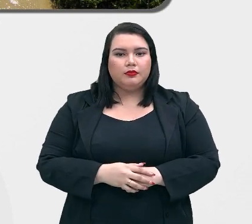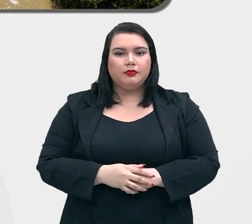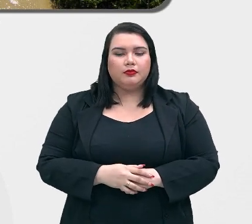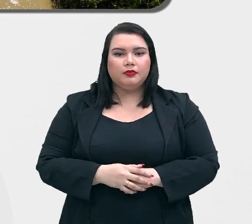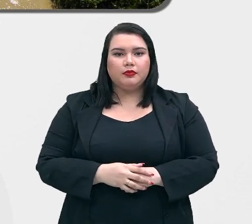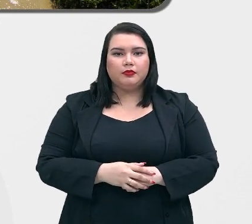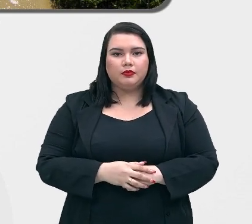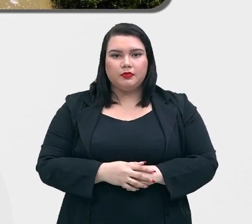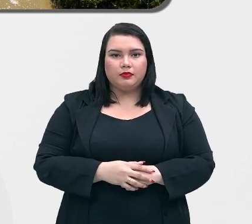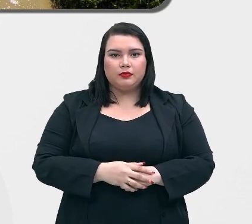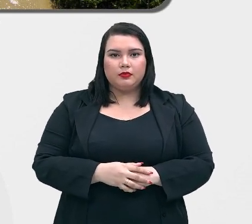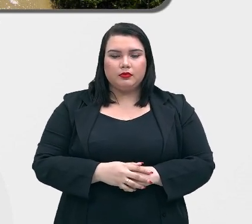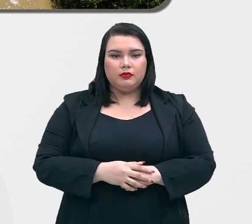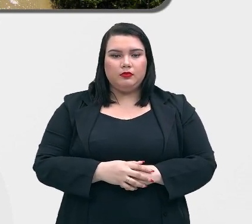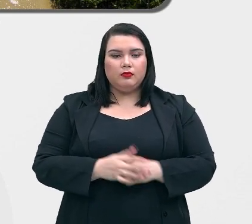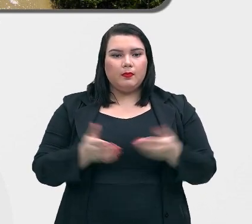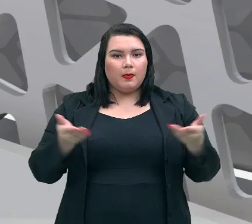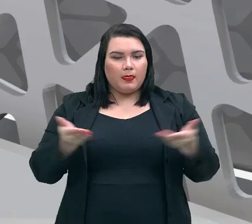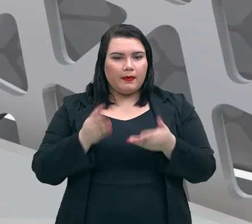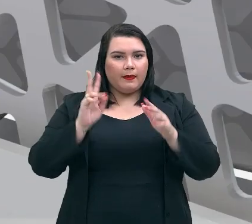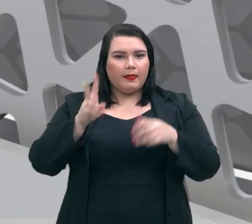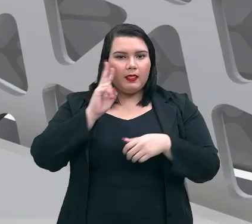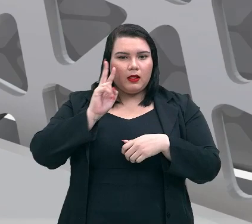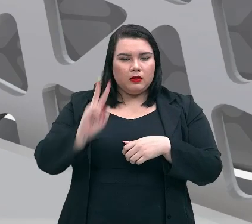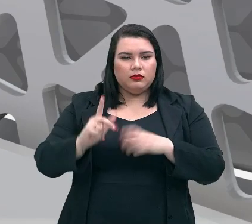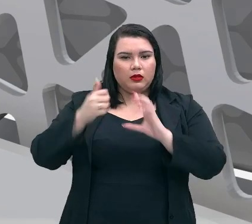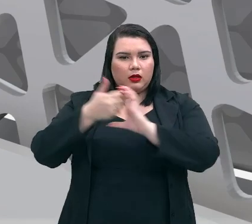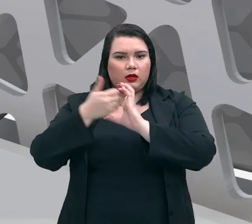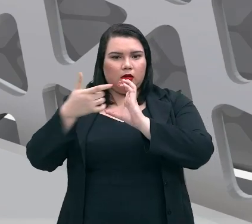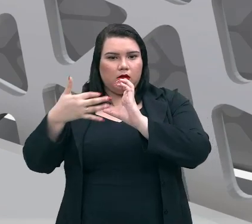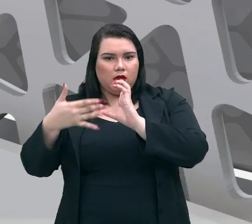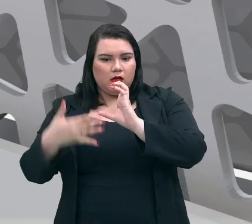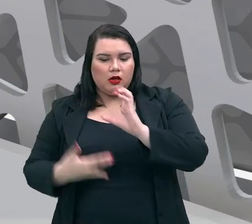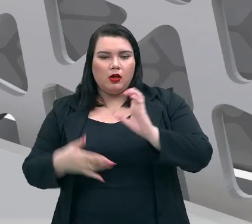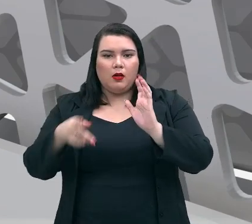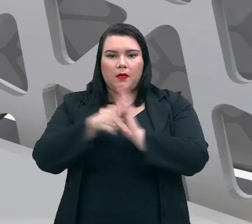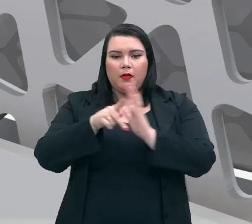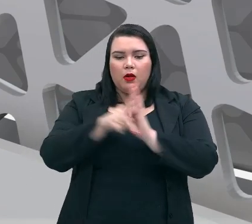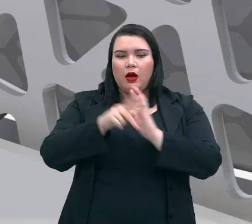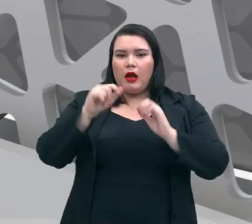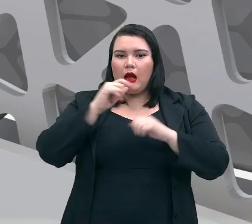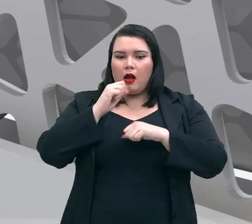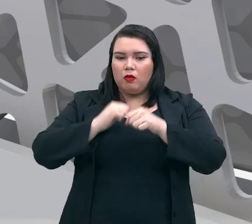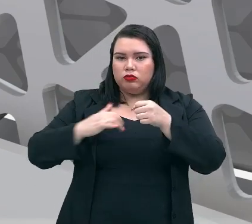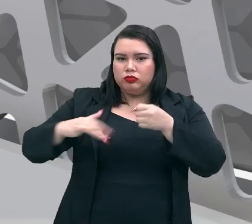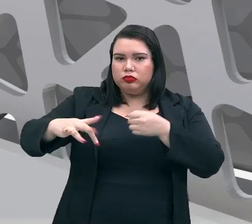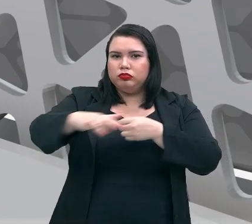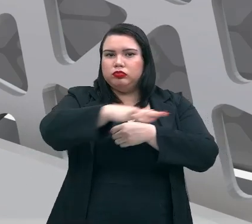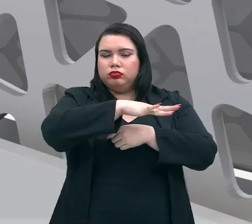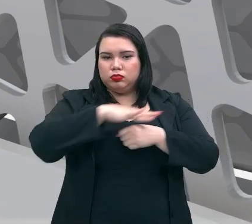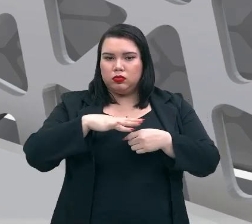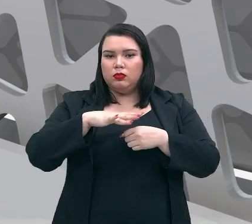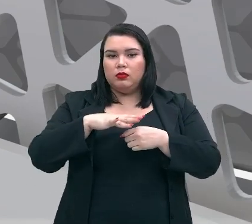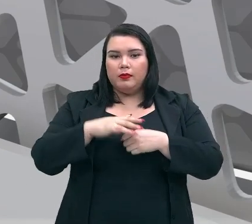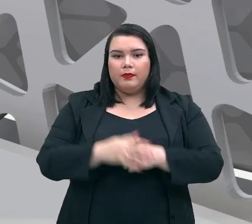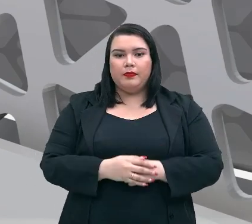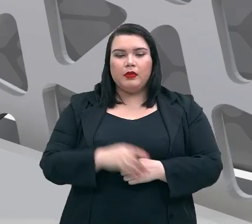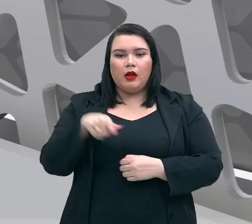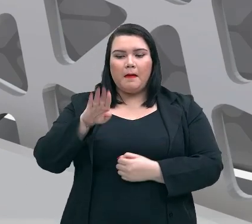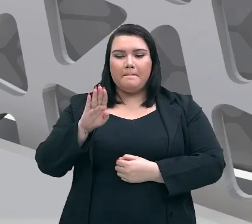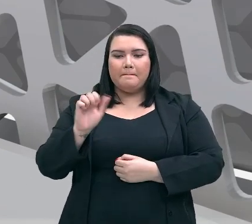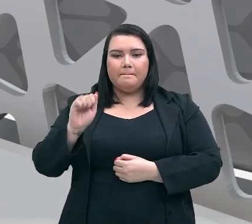Agora, a gente estudou e verificou aí as características de uma bacia hidrográfica, né? E essas